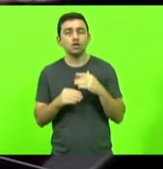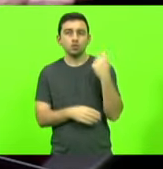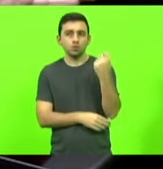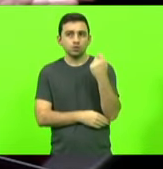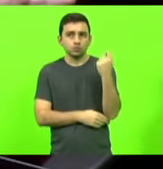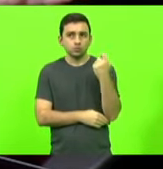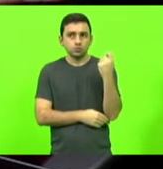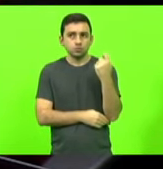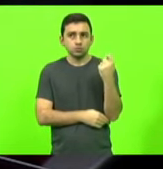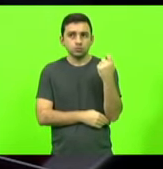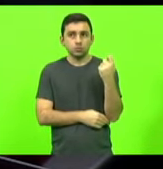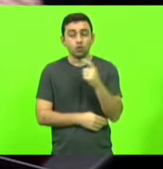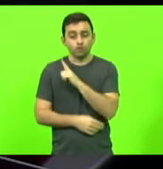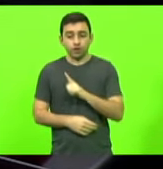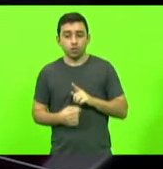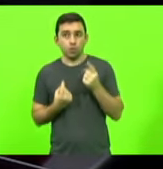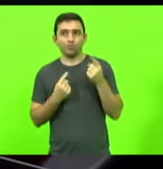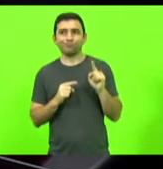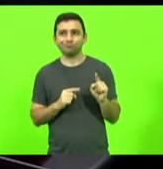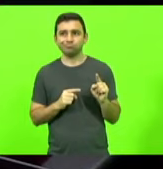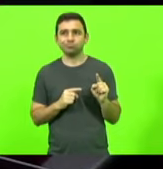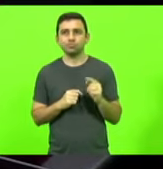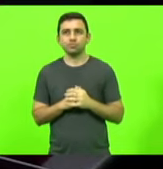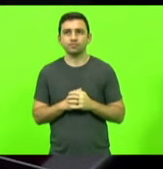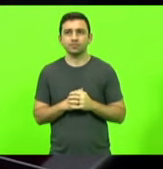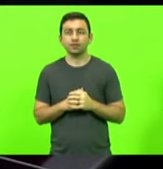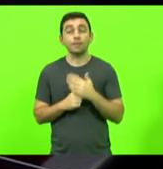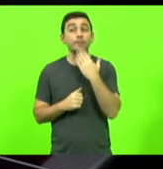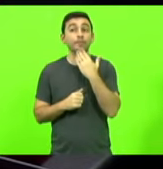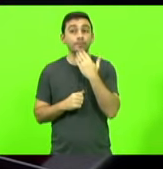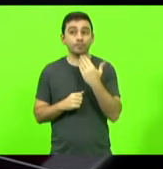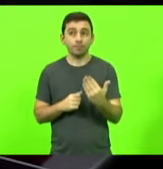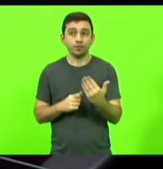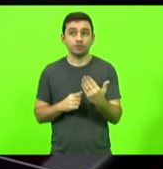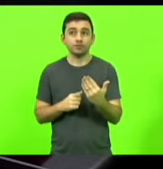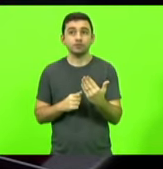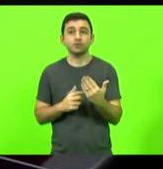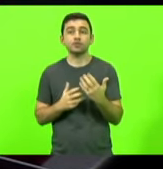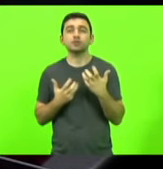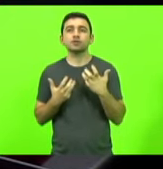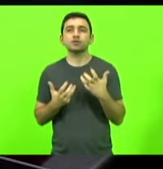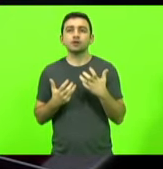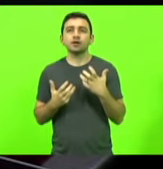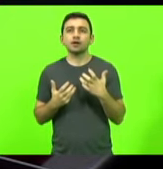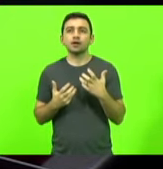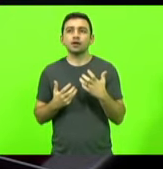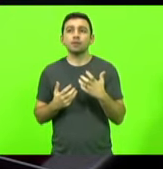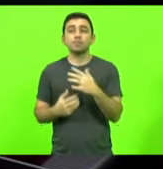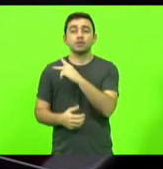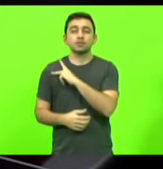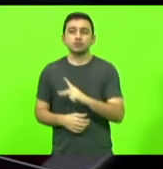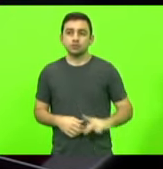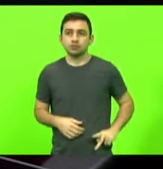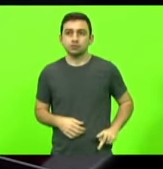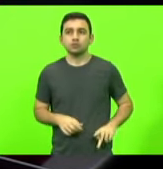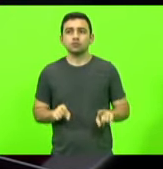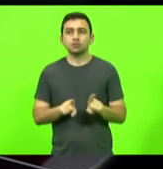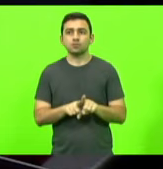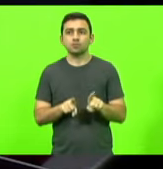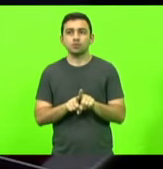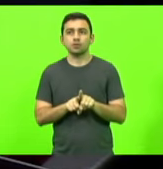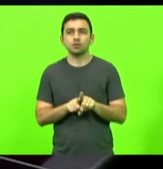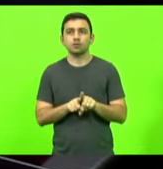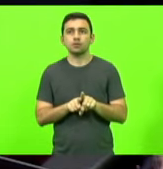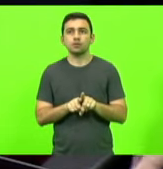governador é oposição, inclusive está pleiteando a ser candidato à presidência, e